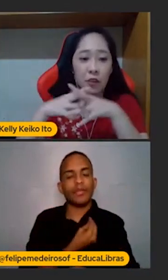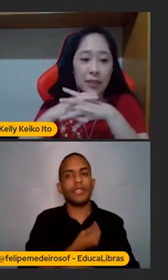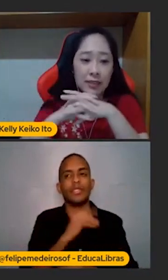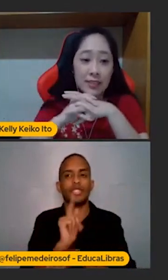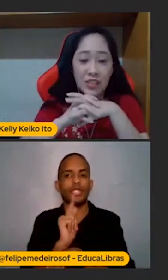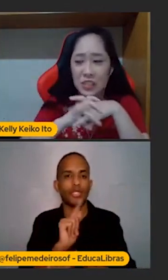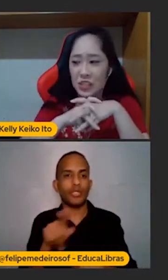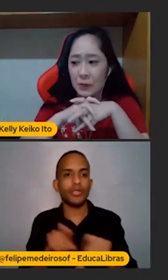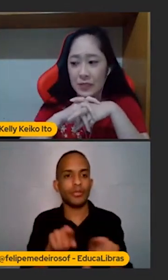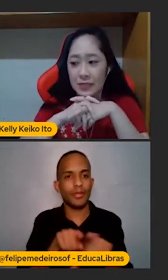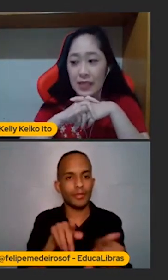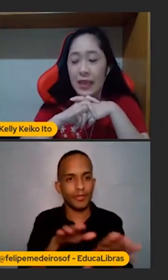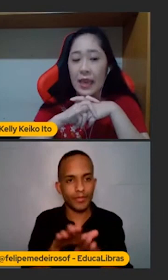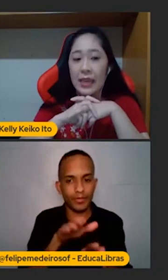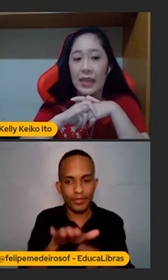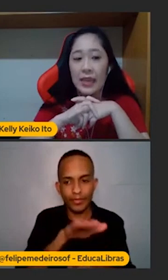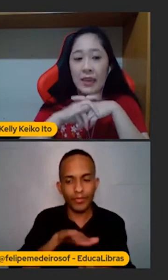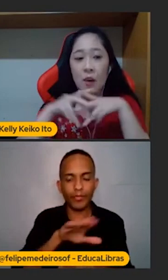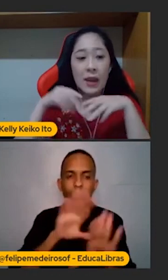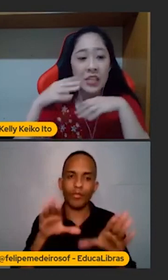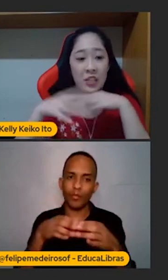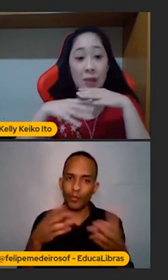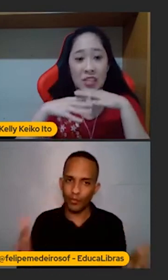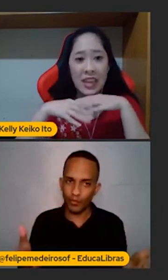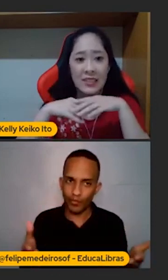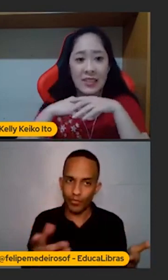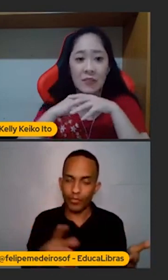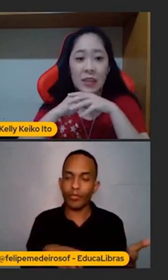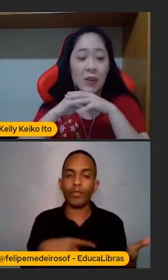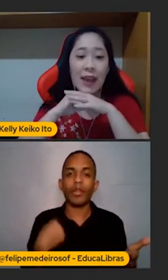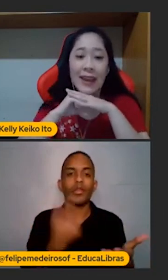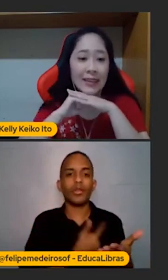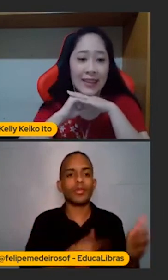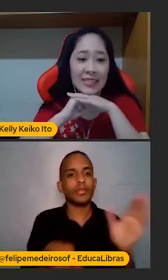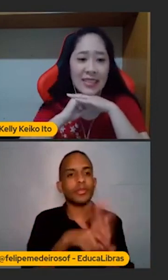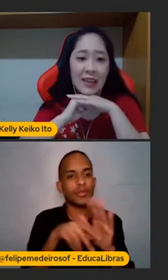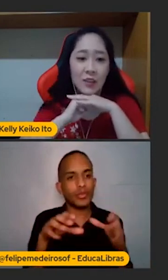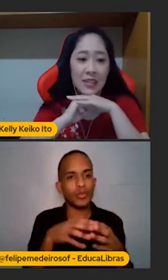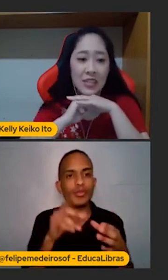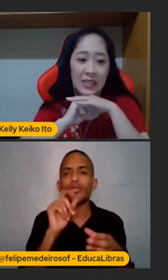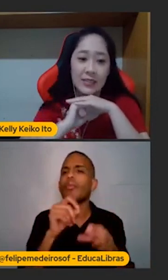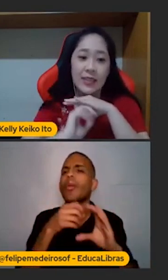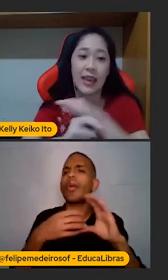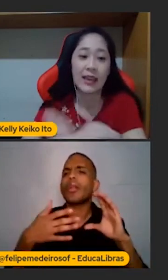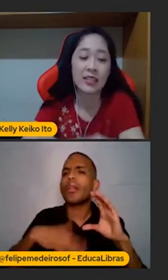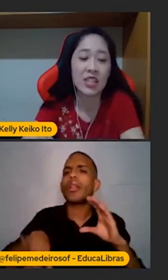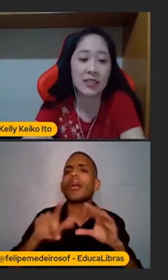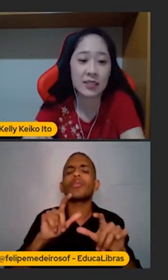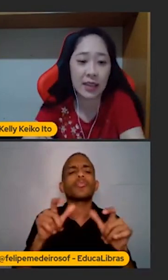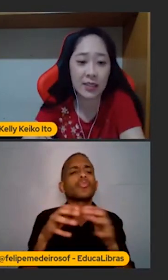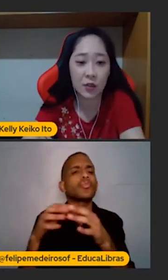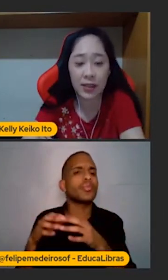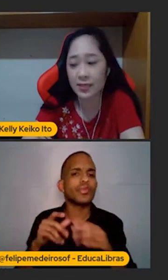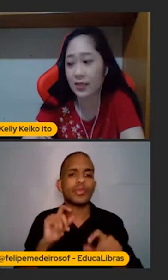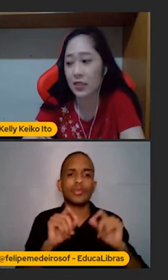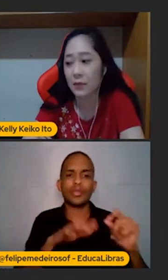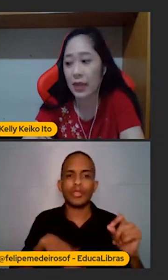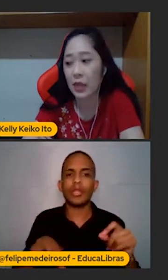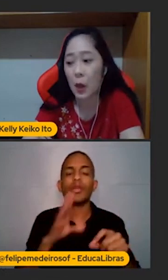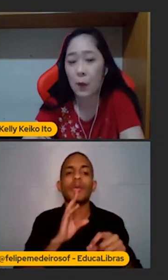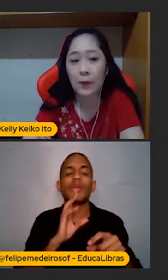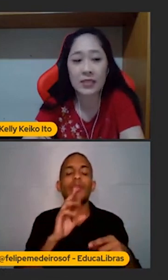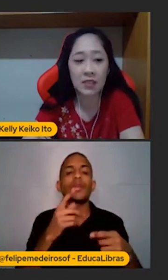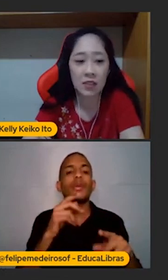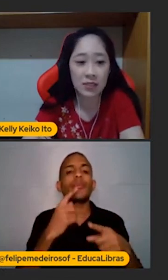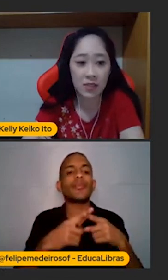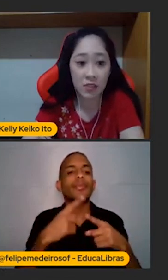gestão e tutoria desses times e a gente é uma agência O que é caracterizado uma agência né as agências elas são conhecidas